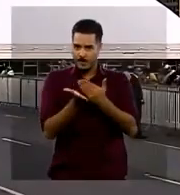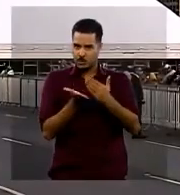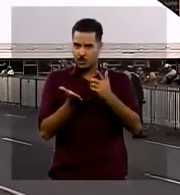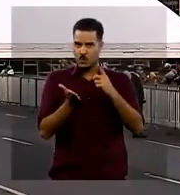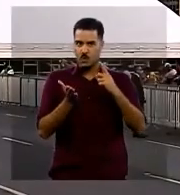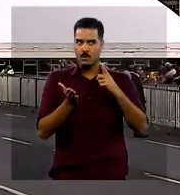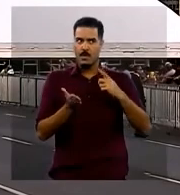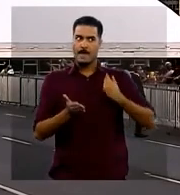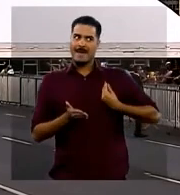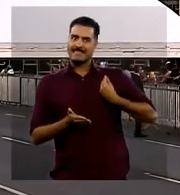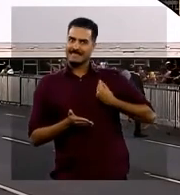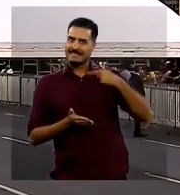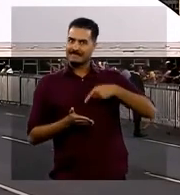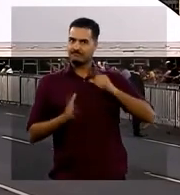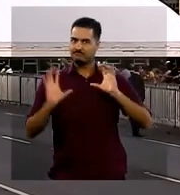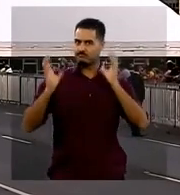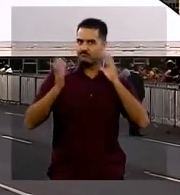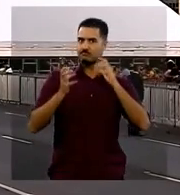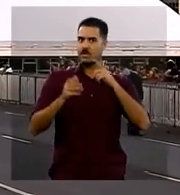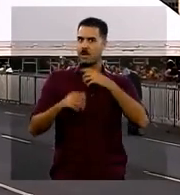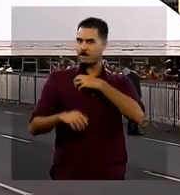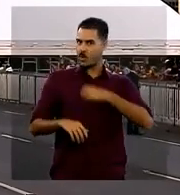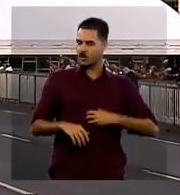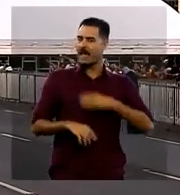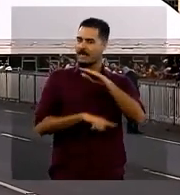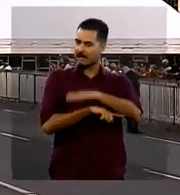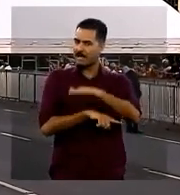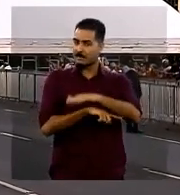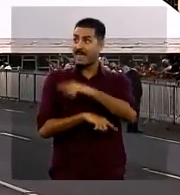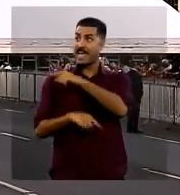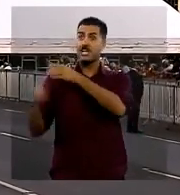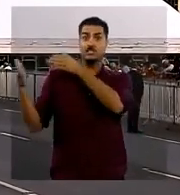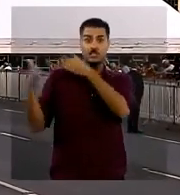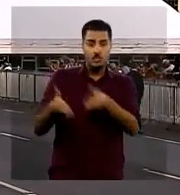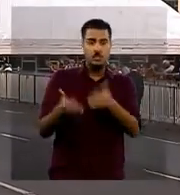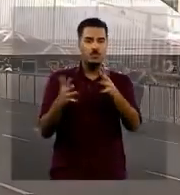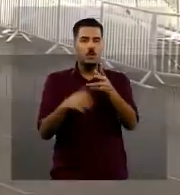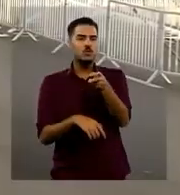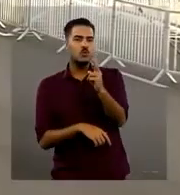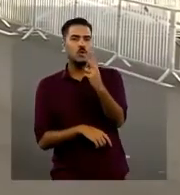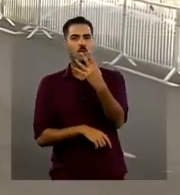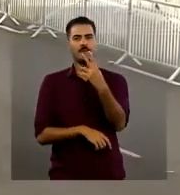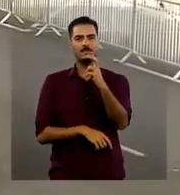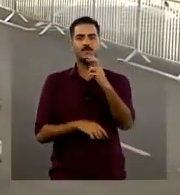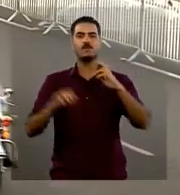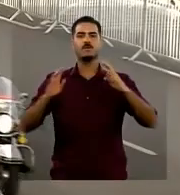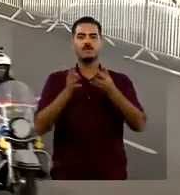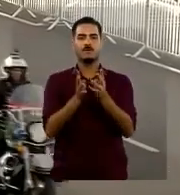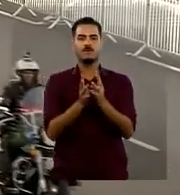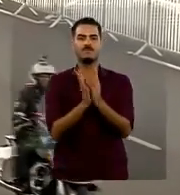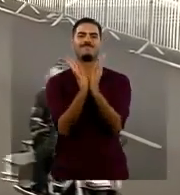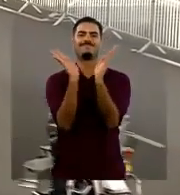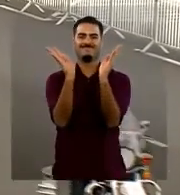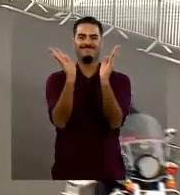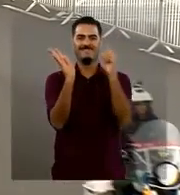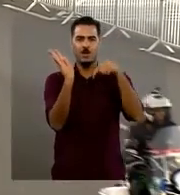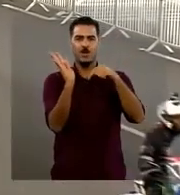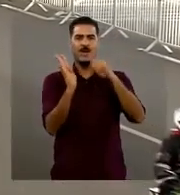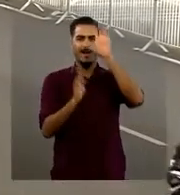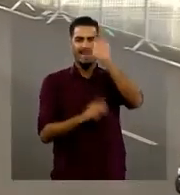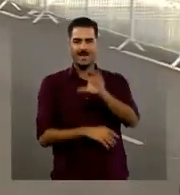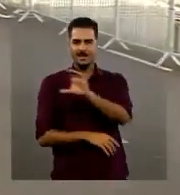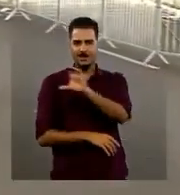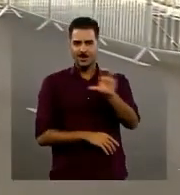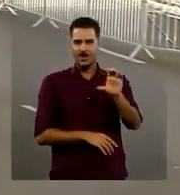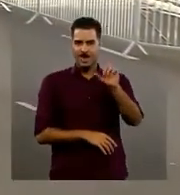para o presidente Jair Bolsonaro. Ele chegou por volta de 2h45 da tarde na Catedral da Esplanada dos Ministérios, que fica no início